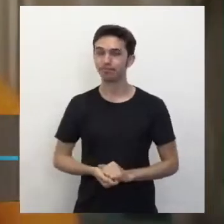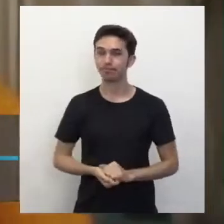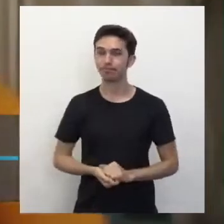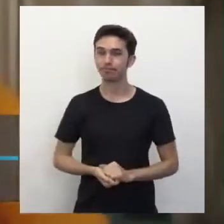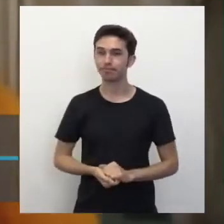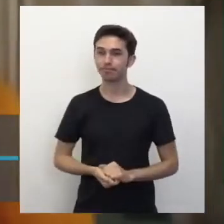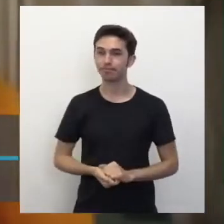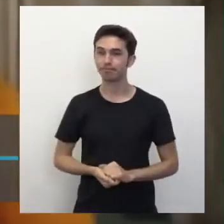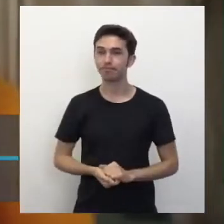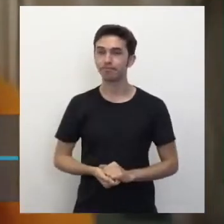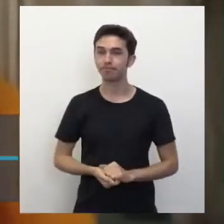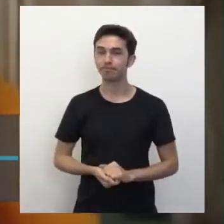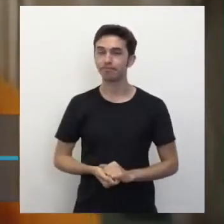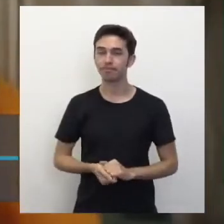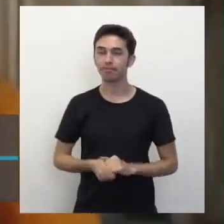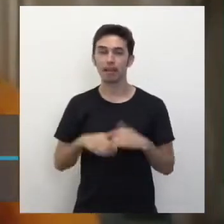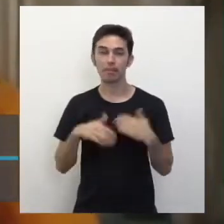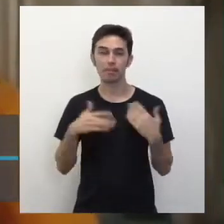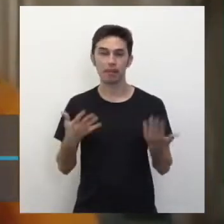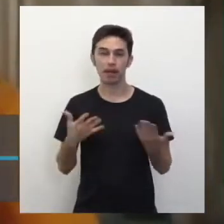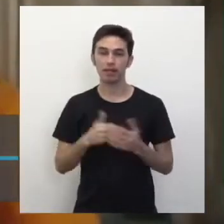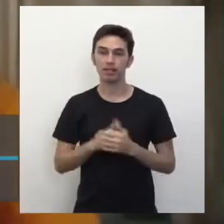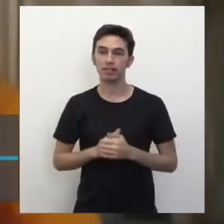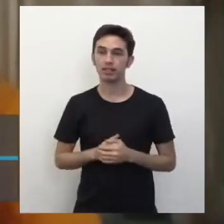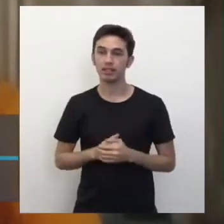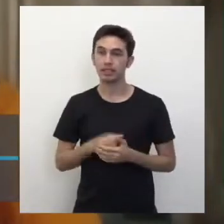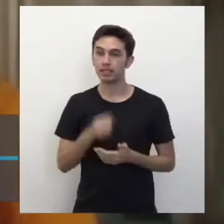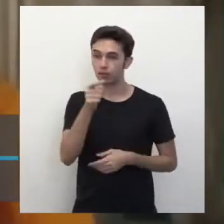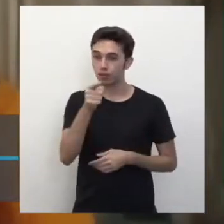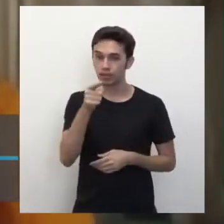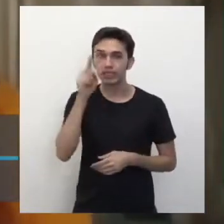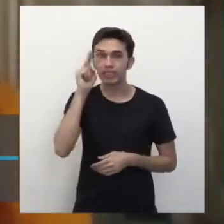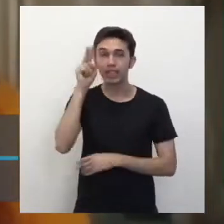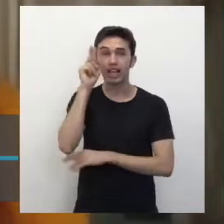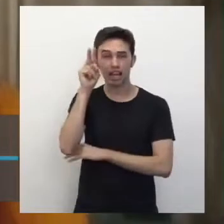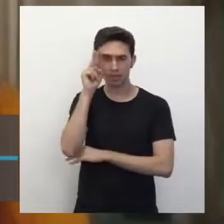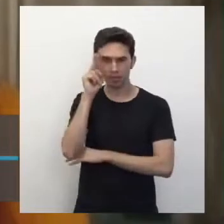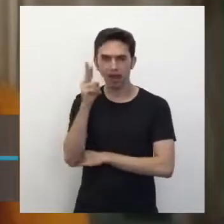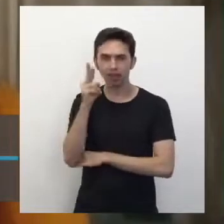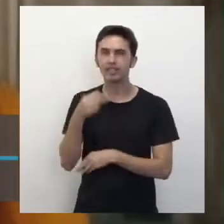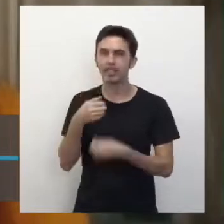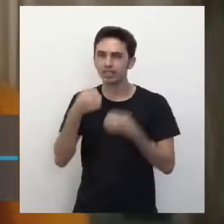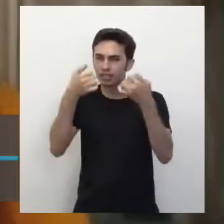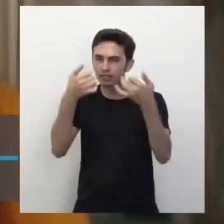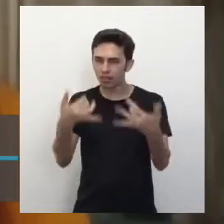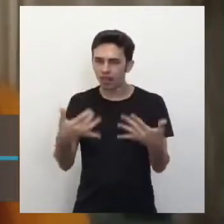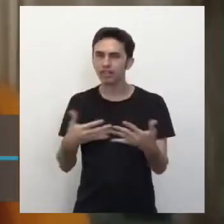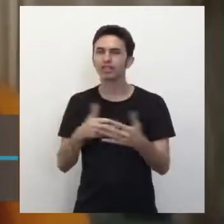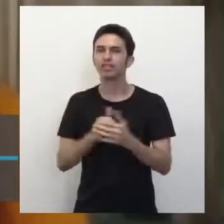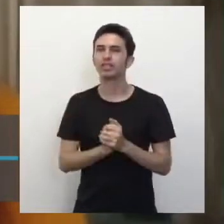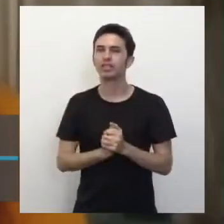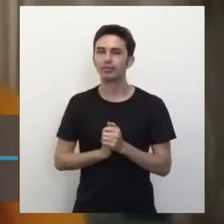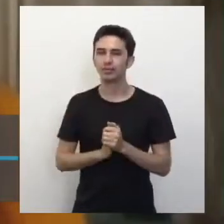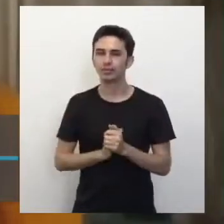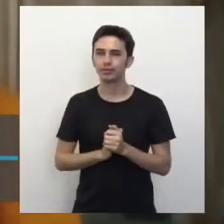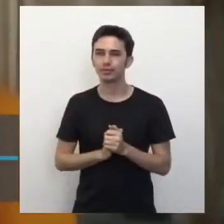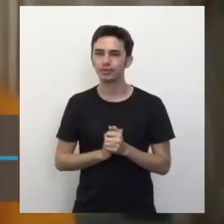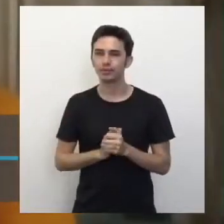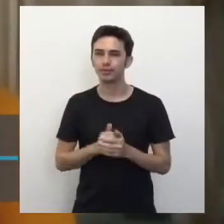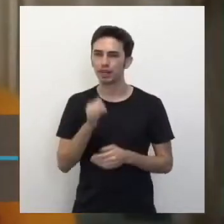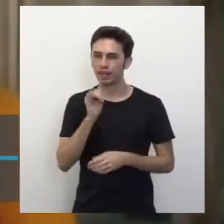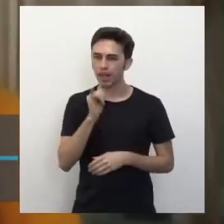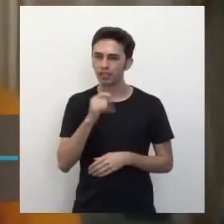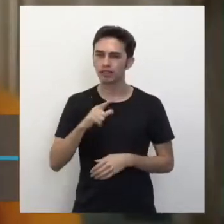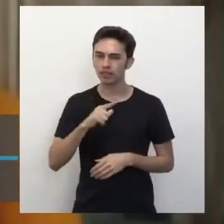fundo, pessoal, para quem está lembrado, né, dessa narrativa que eu contei a partir dos escritos